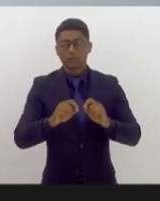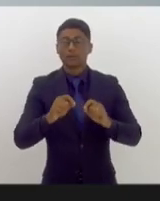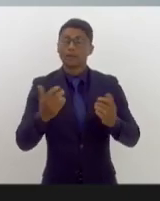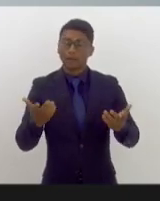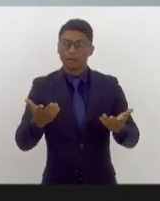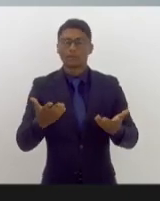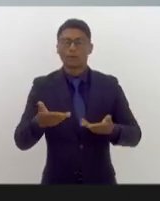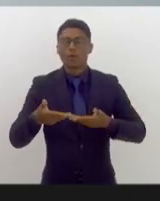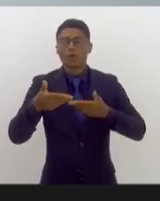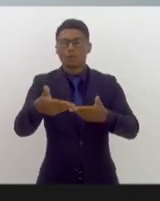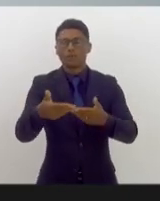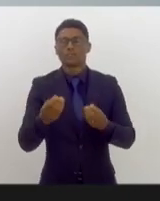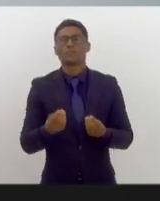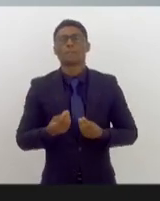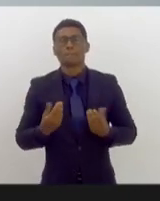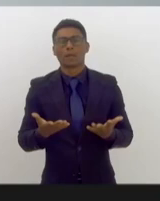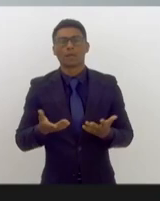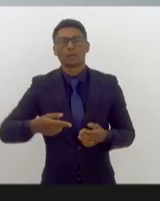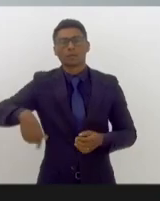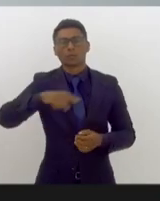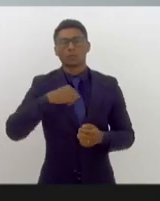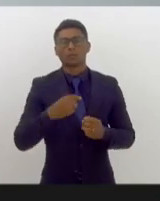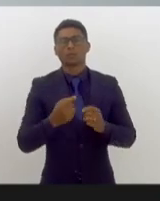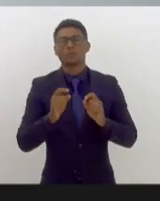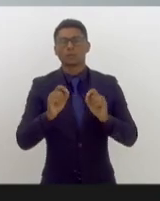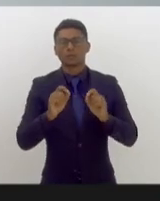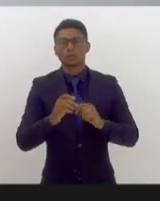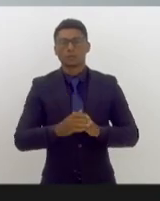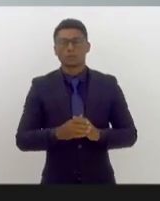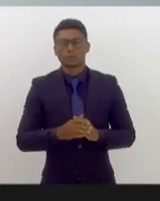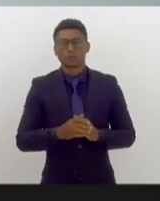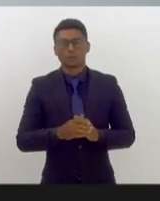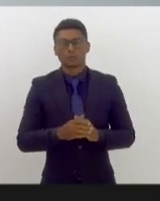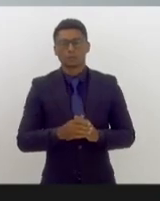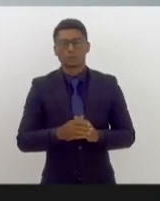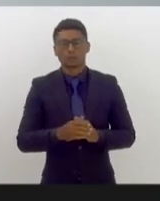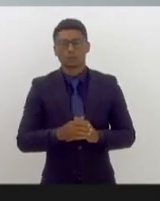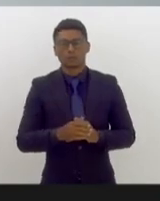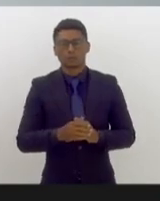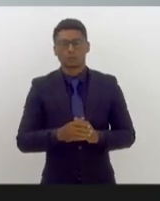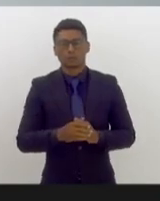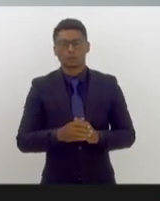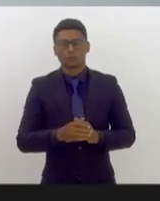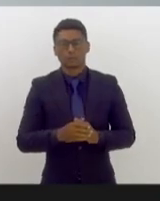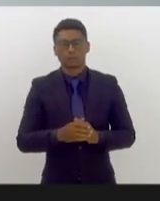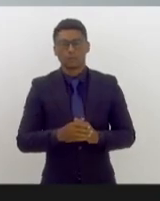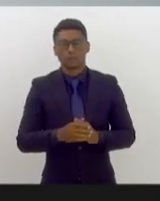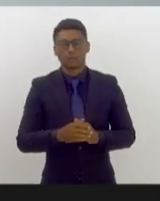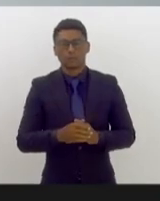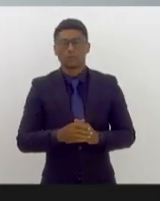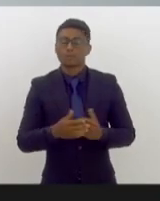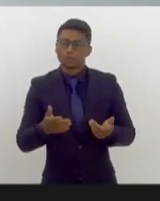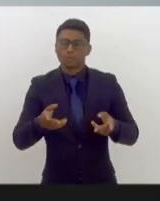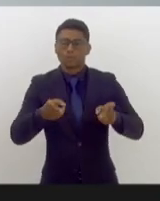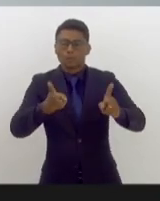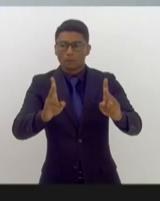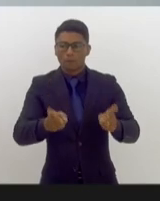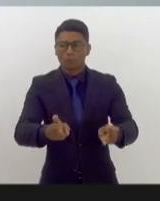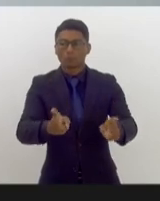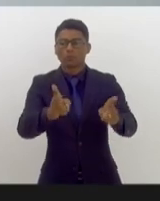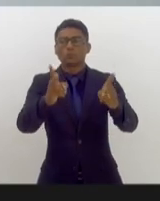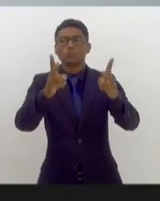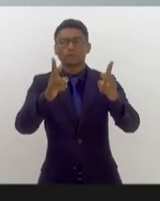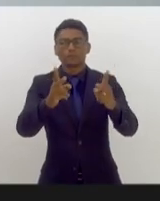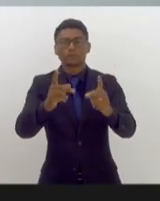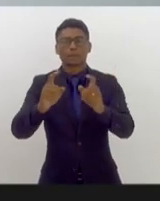convite para iniciarmos a nossa participação, melhor dizendo, iniciarmos não, mas dar continuidade a